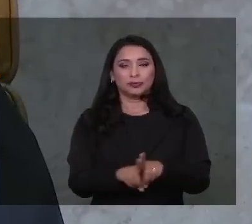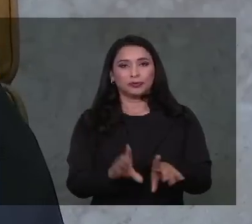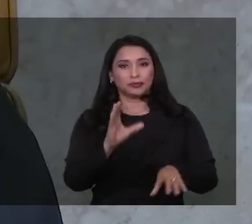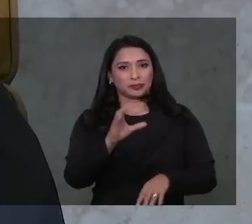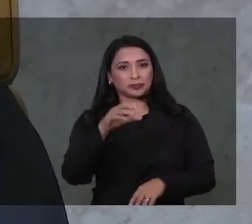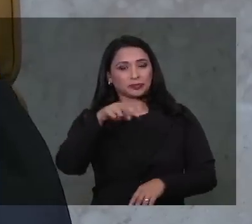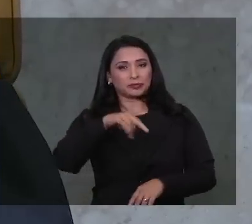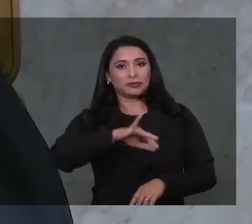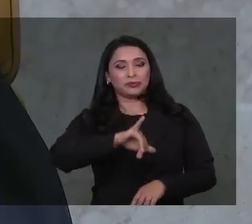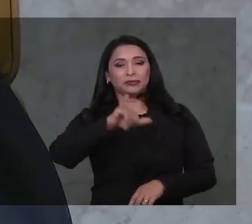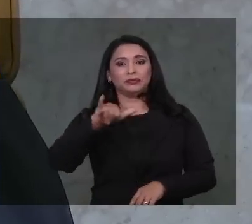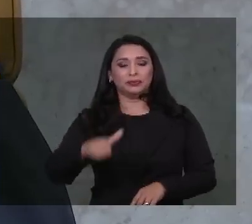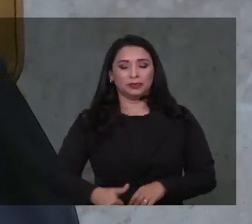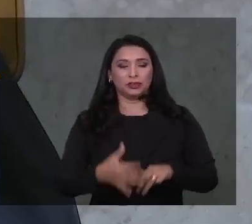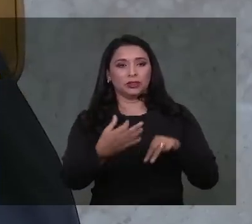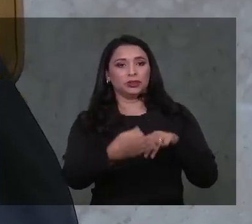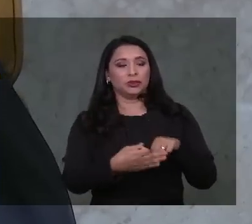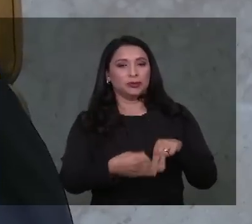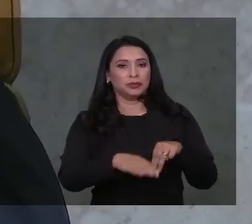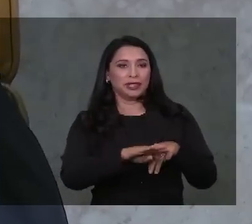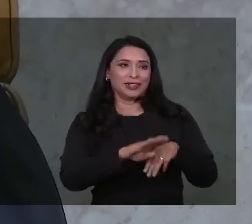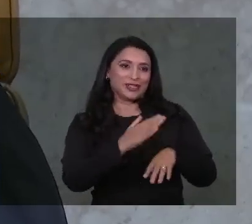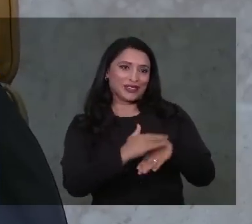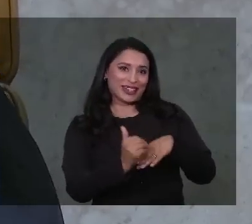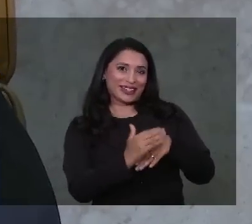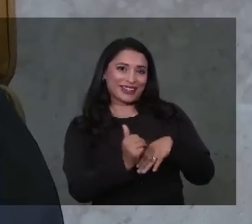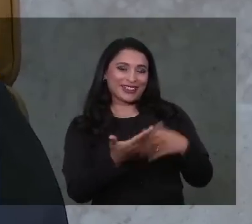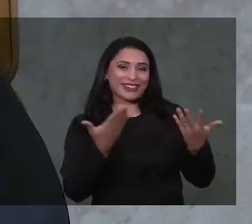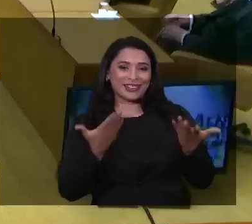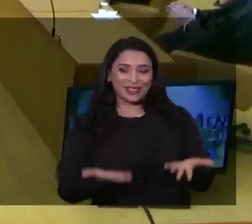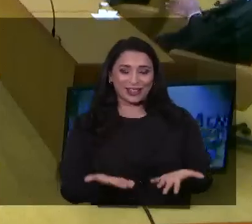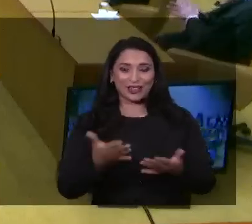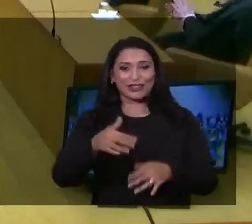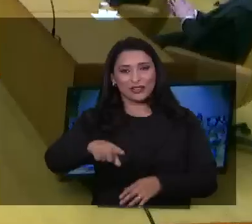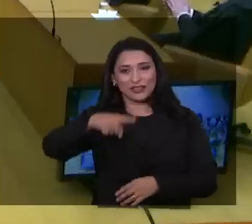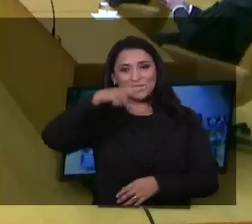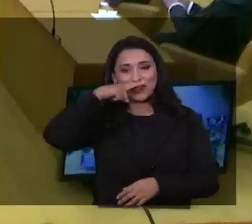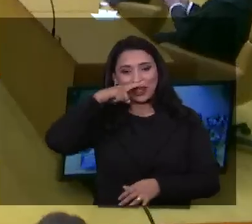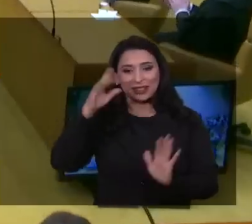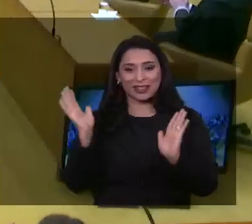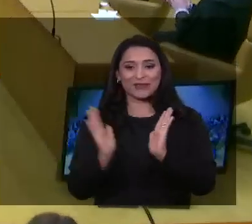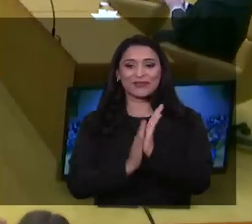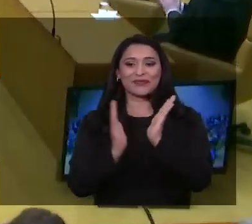de Justiça, o eminente e muito querido ministro Luiz Edson Fachin.